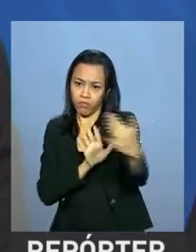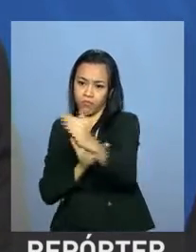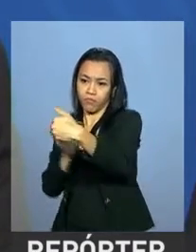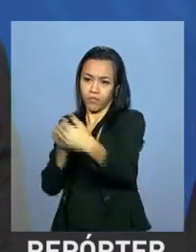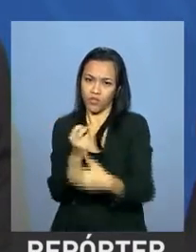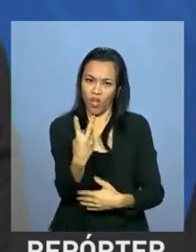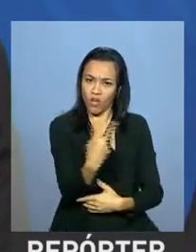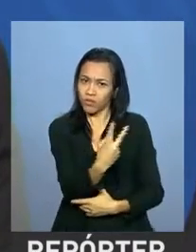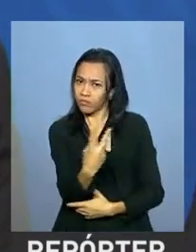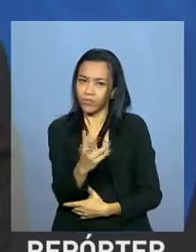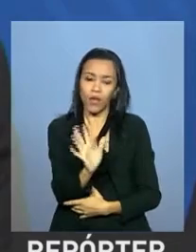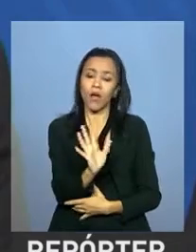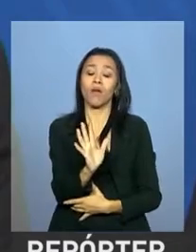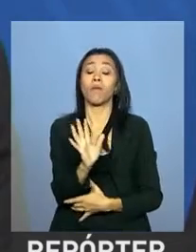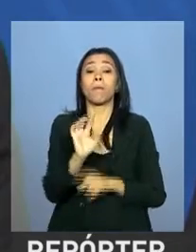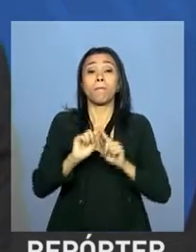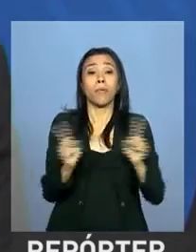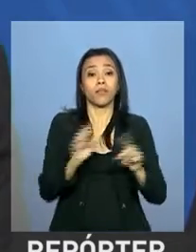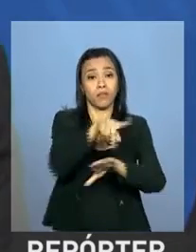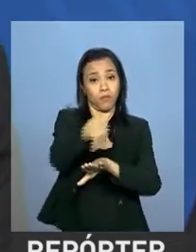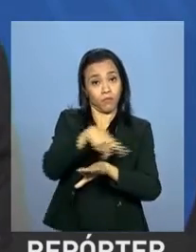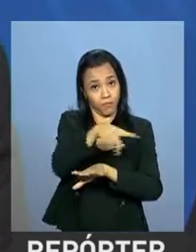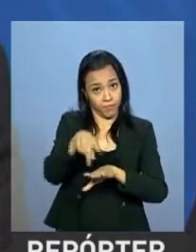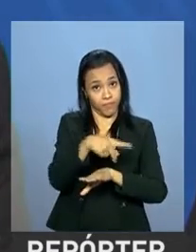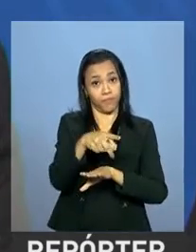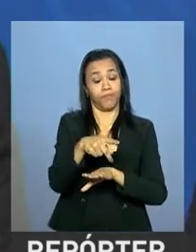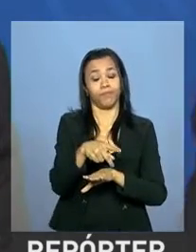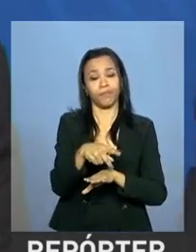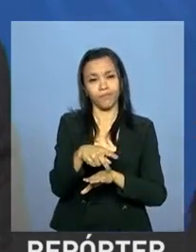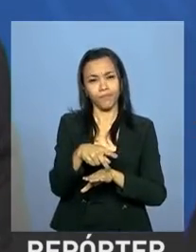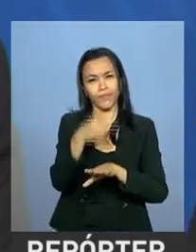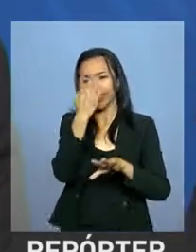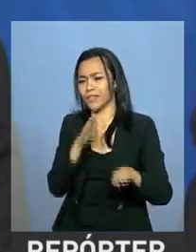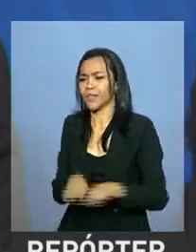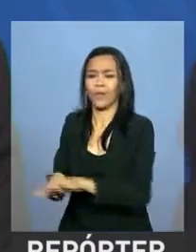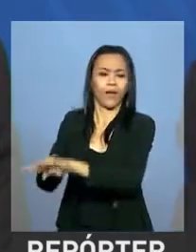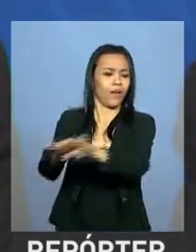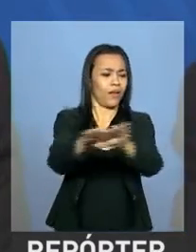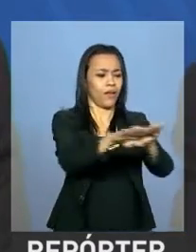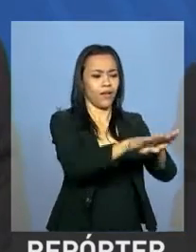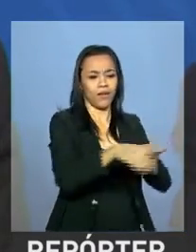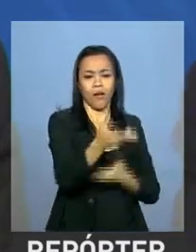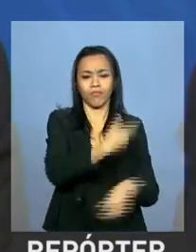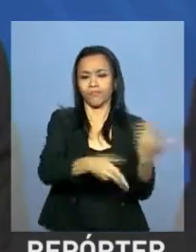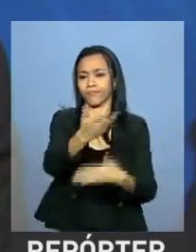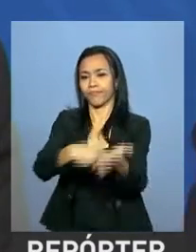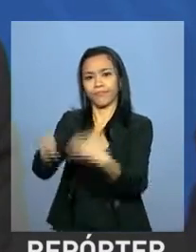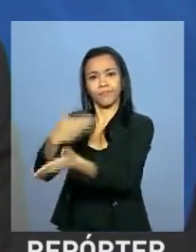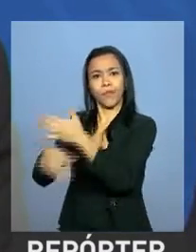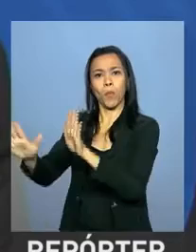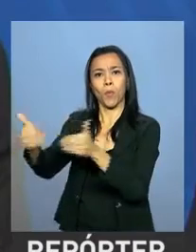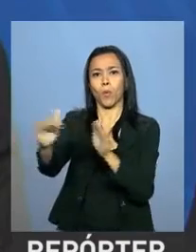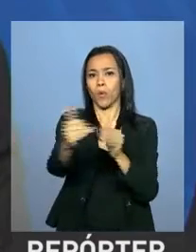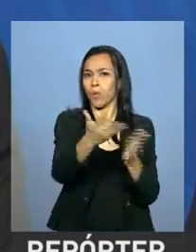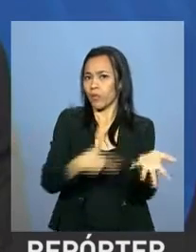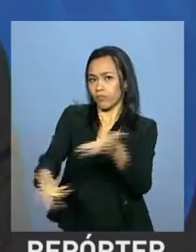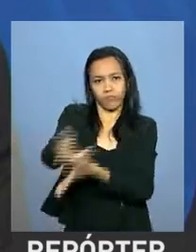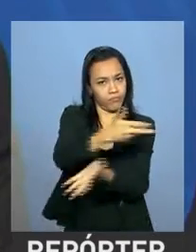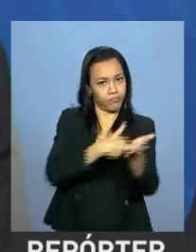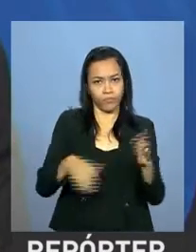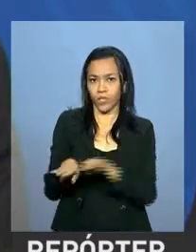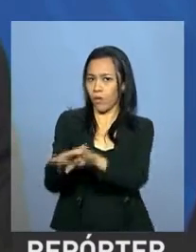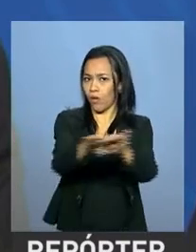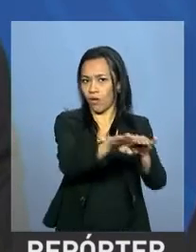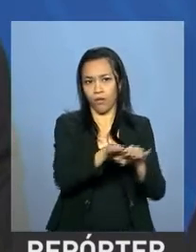o país seja digamos universalizado repetindo a palavra no sentido de que deve manter